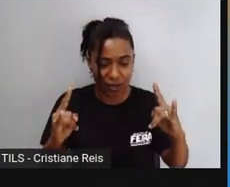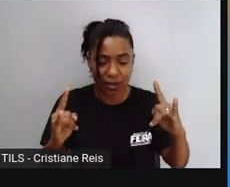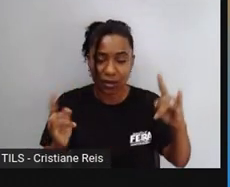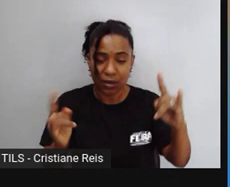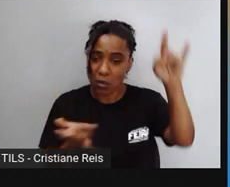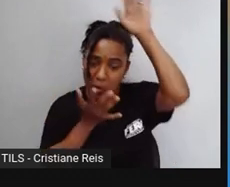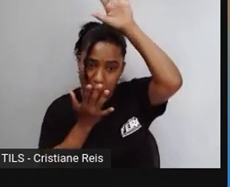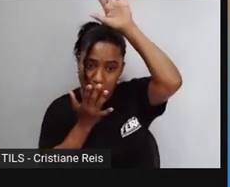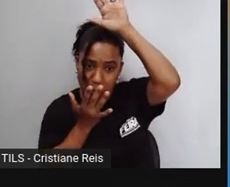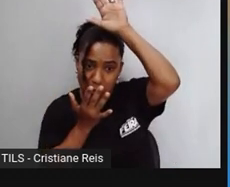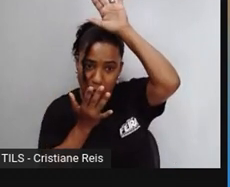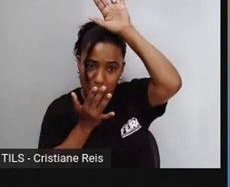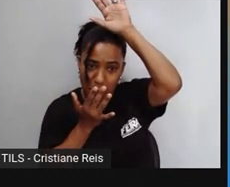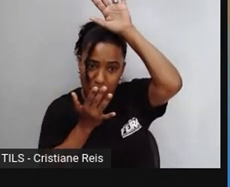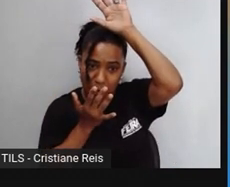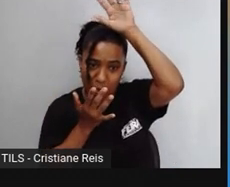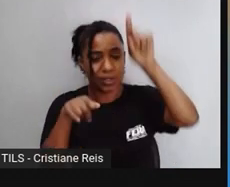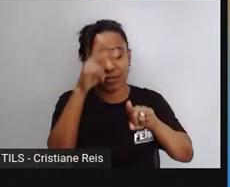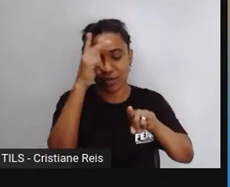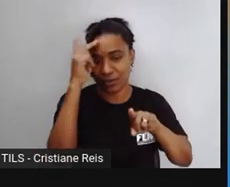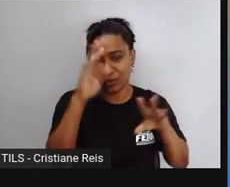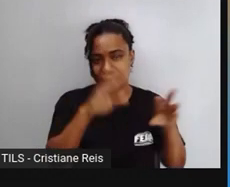nômades. Ok? Let's go.